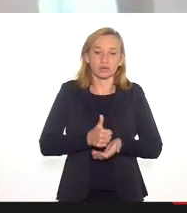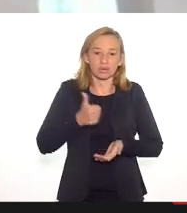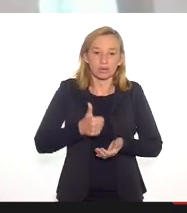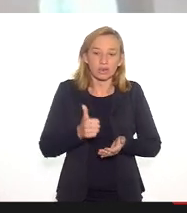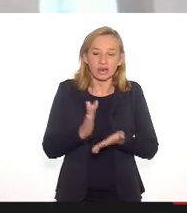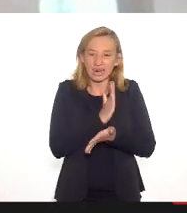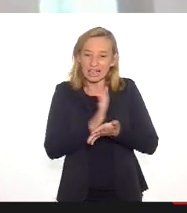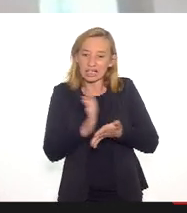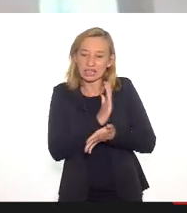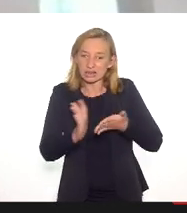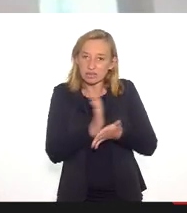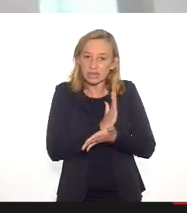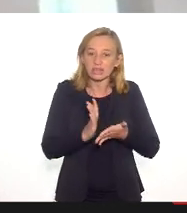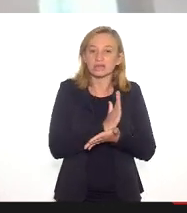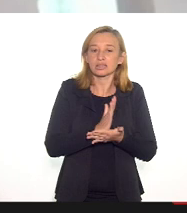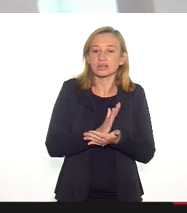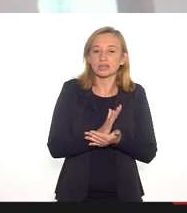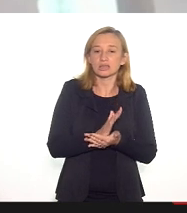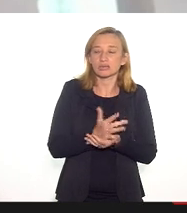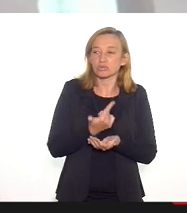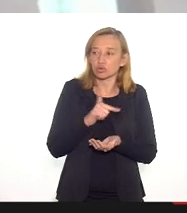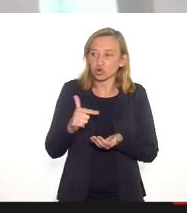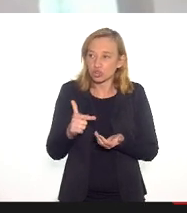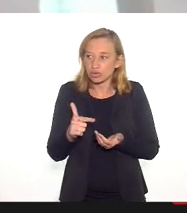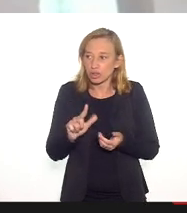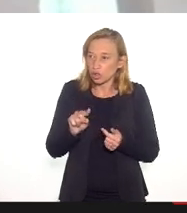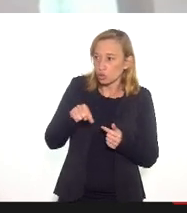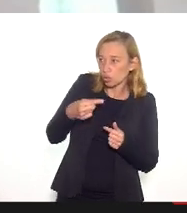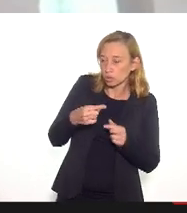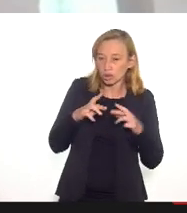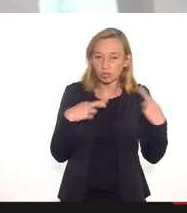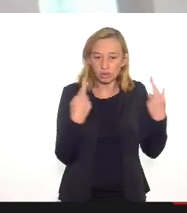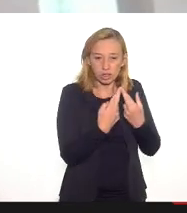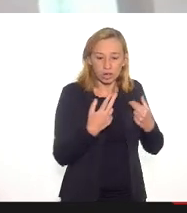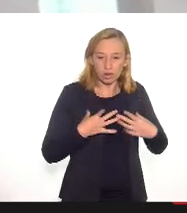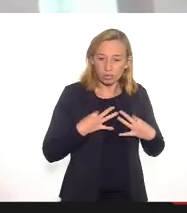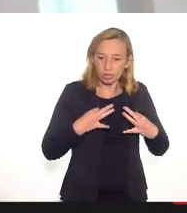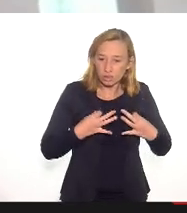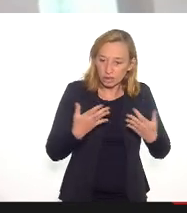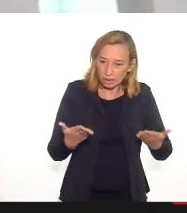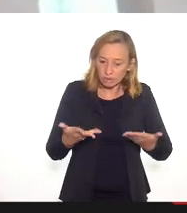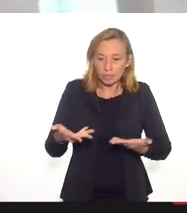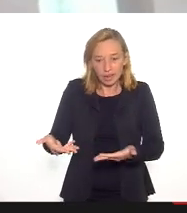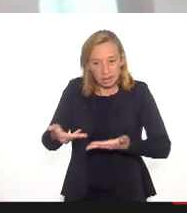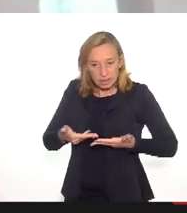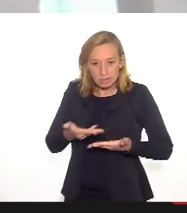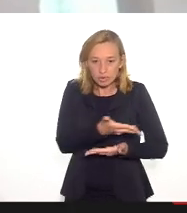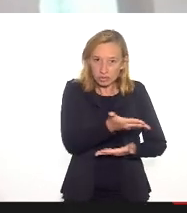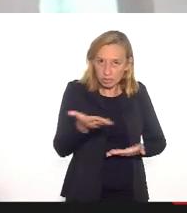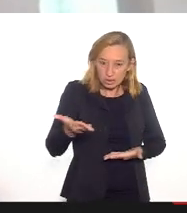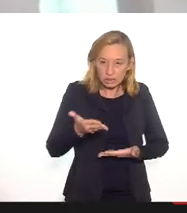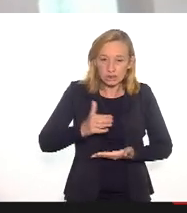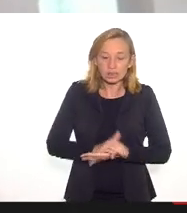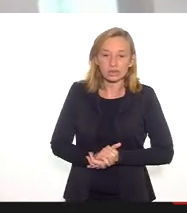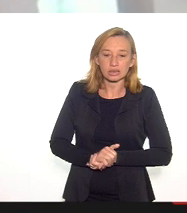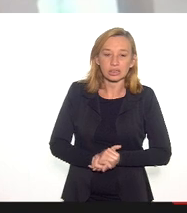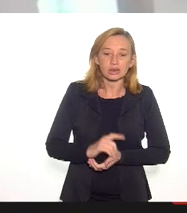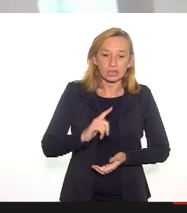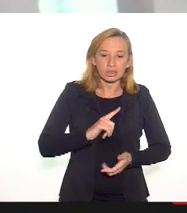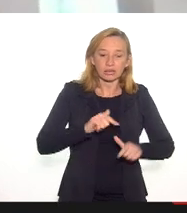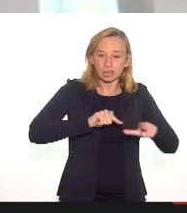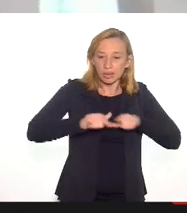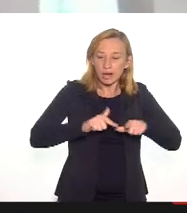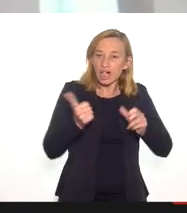até sem marcar, se eu não tiver em outra reunião, eu estou aqui para poder receber, né? A gente tem que trabalhar